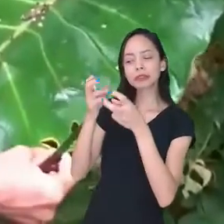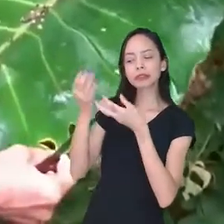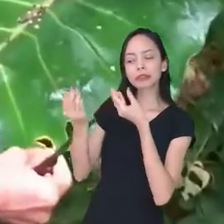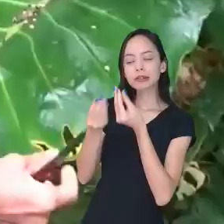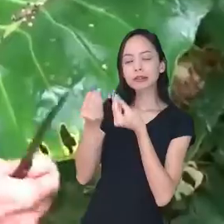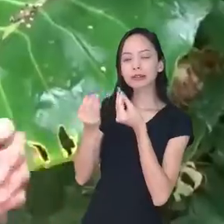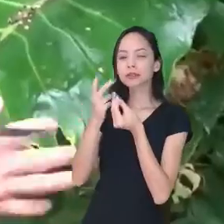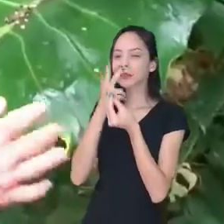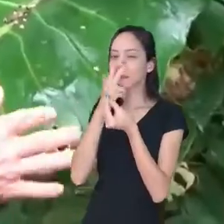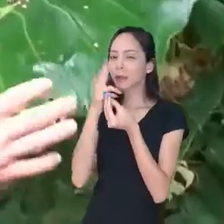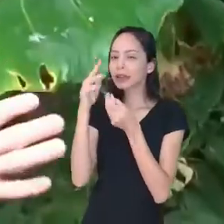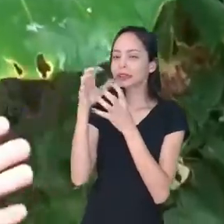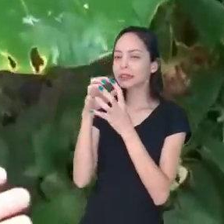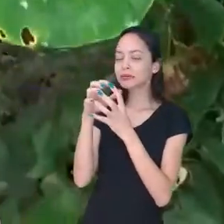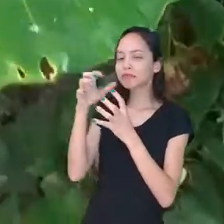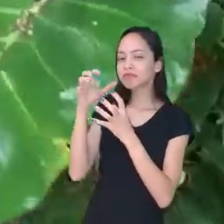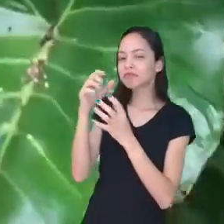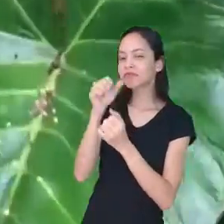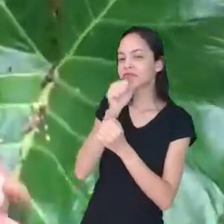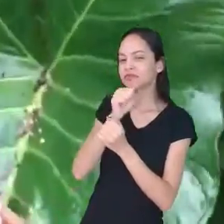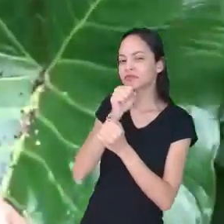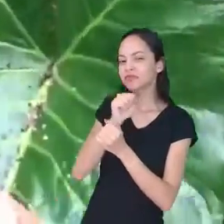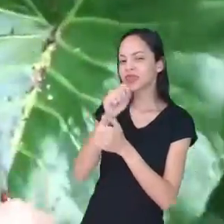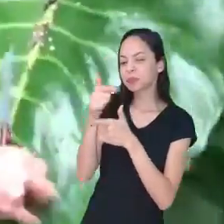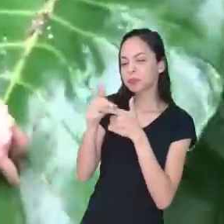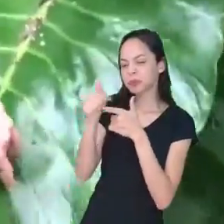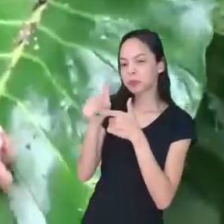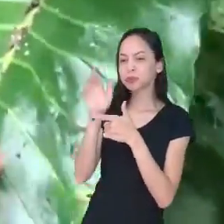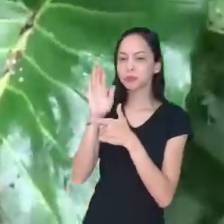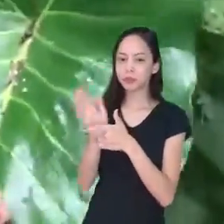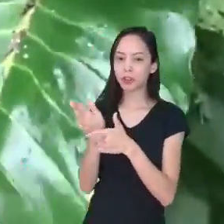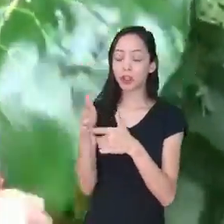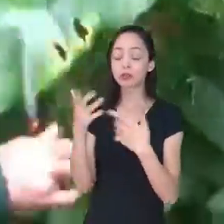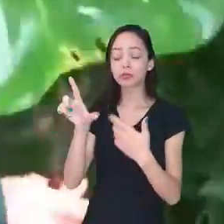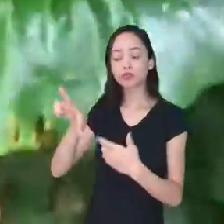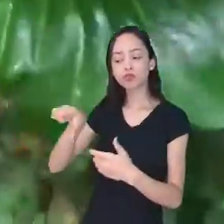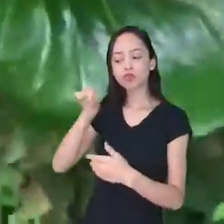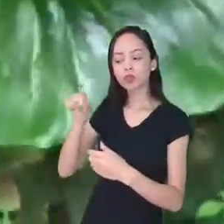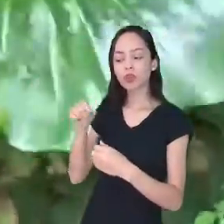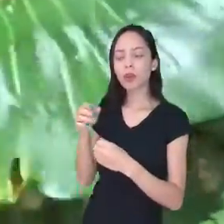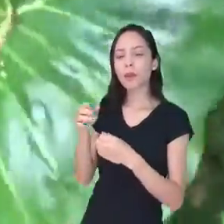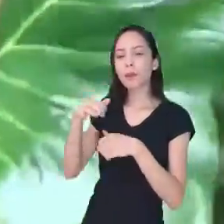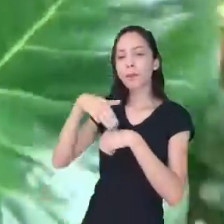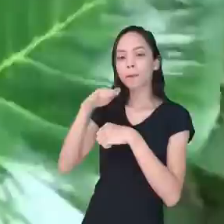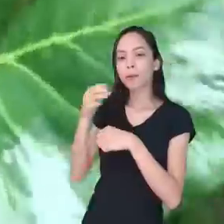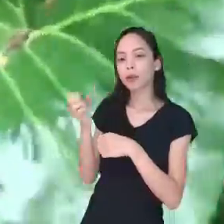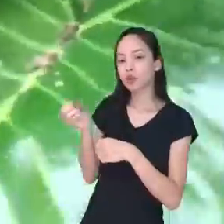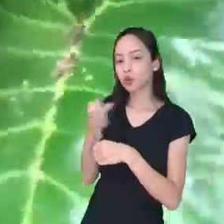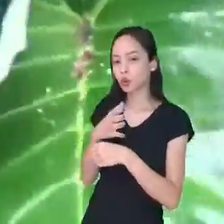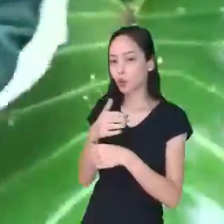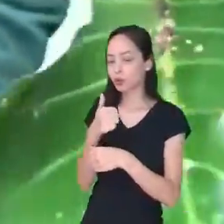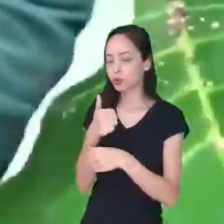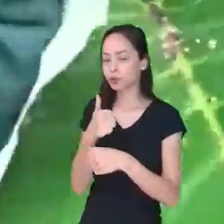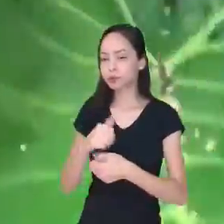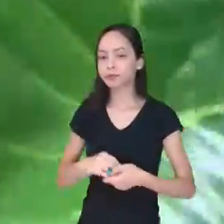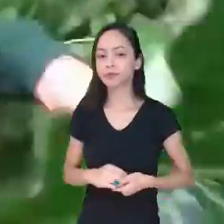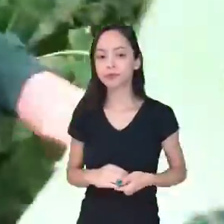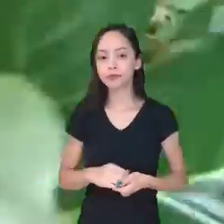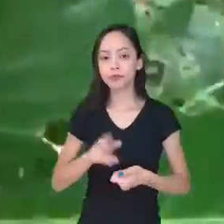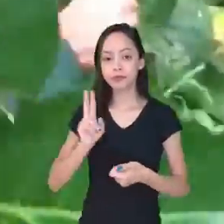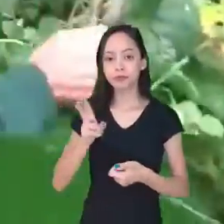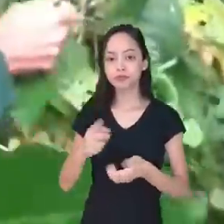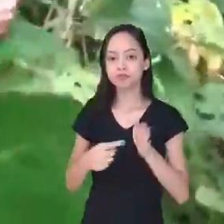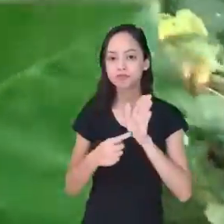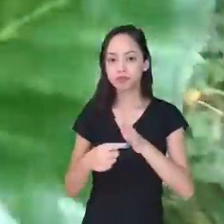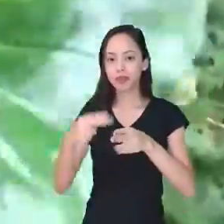porque parece que ela já está com algum problema. Então vamos pegar a folhinha mais novinha que é mais tenra. Eu sempre trago uma faquinha,